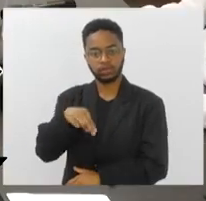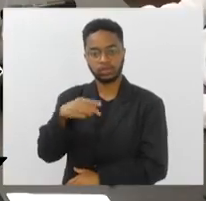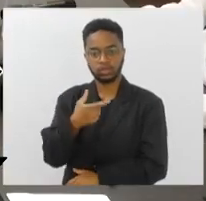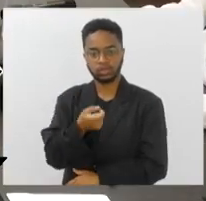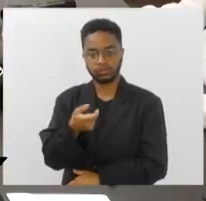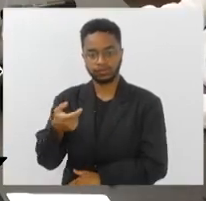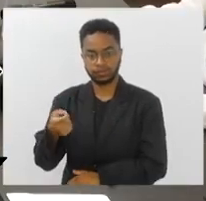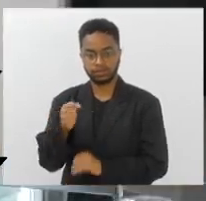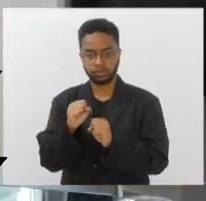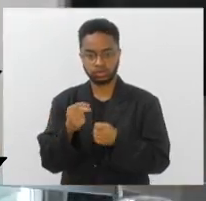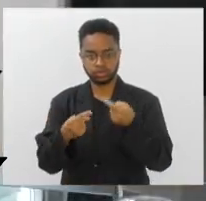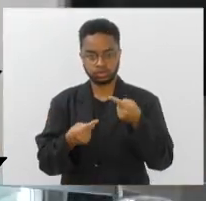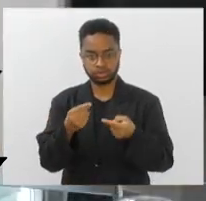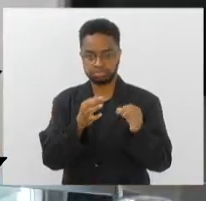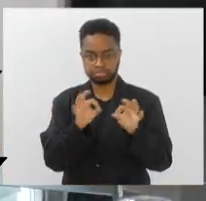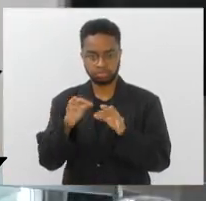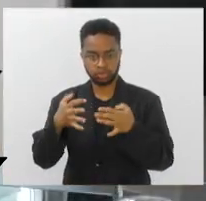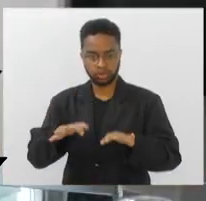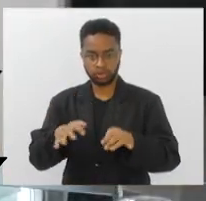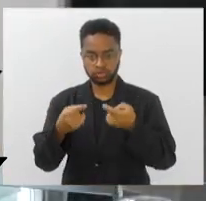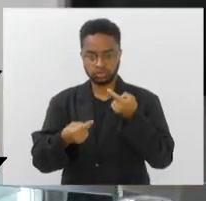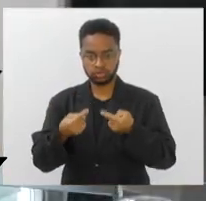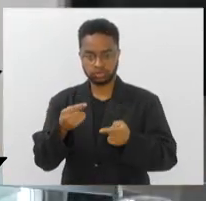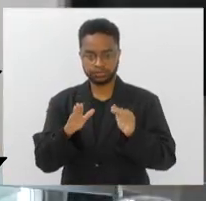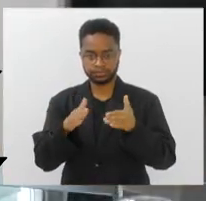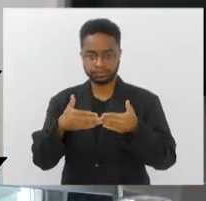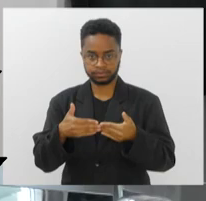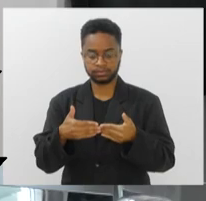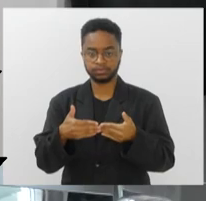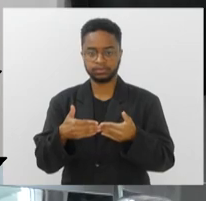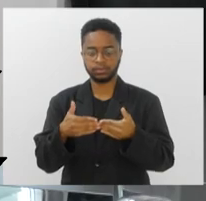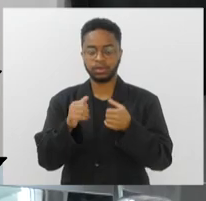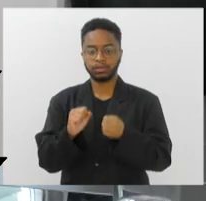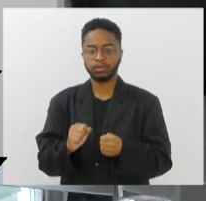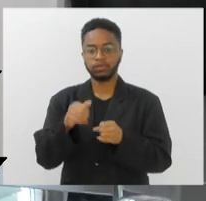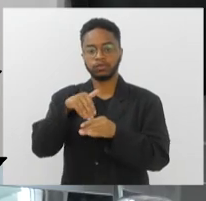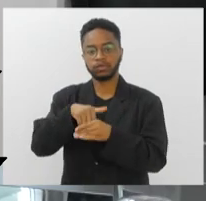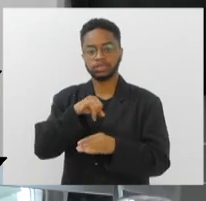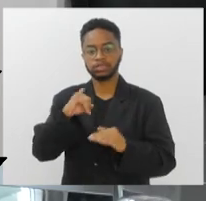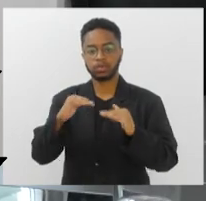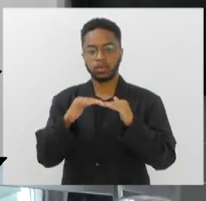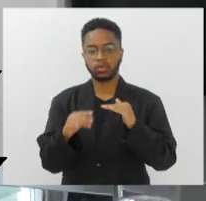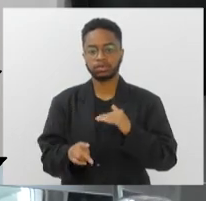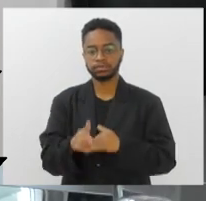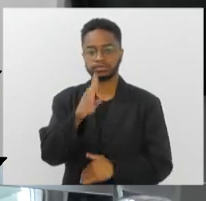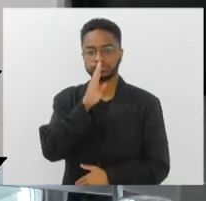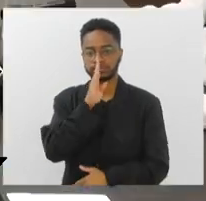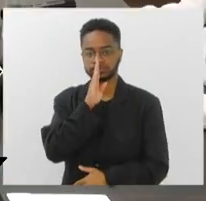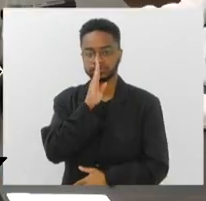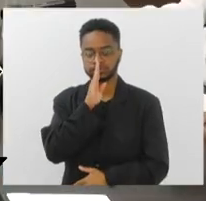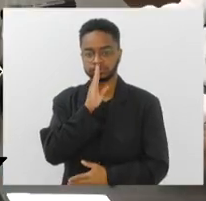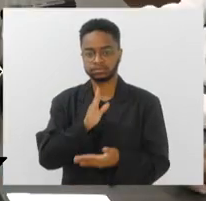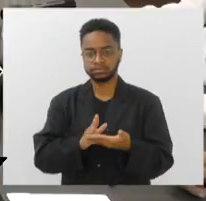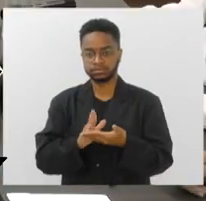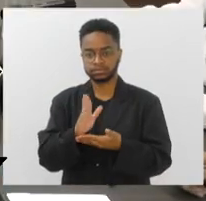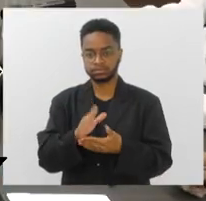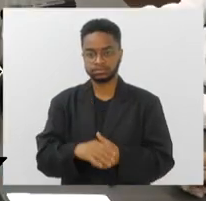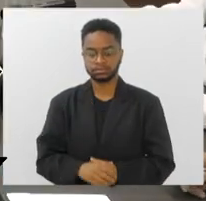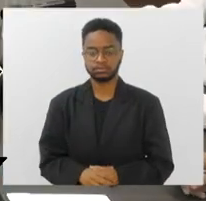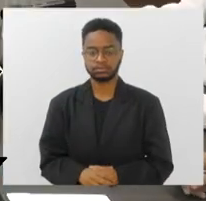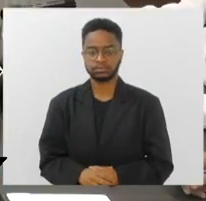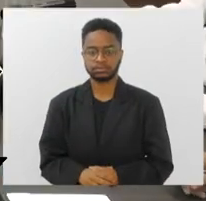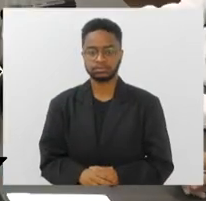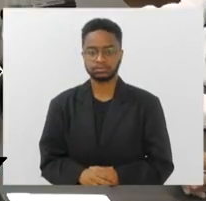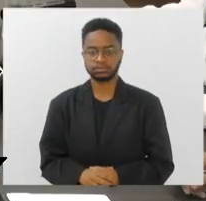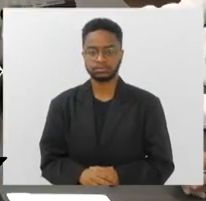discussão. Não havendo quem queira discutir, encerrada a discussão. Em votação, os senhores que aprovam, permaneçam como estão.